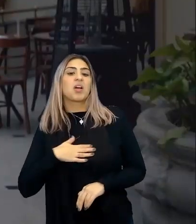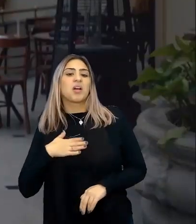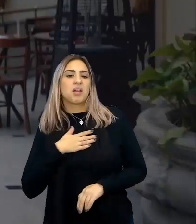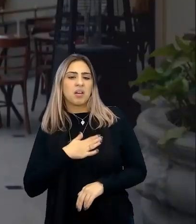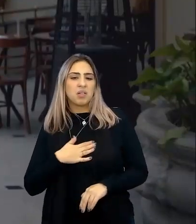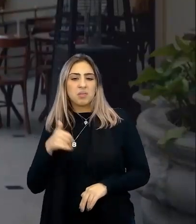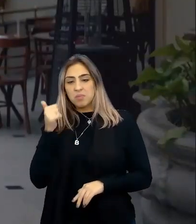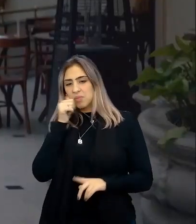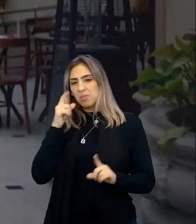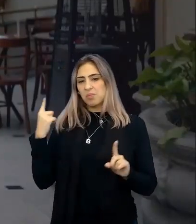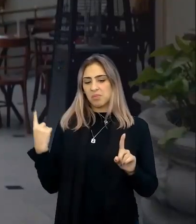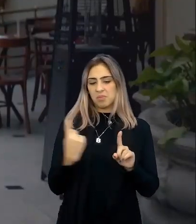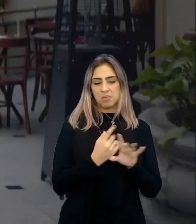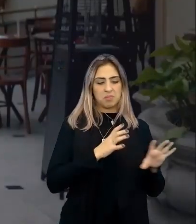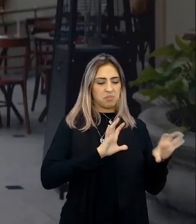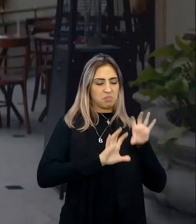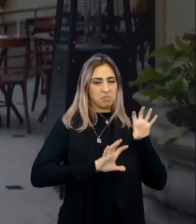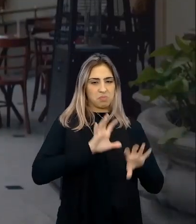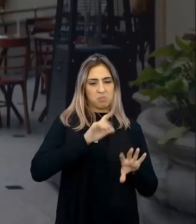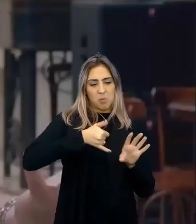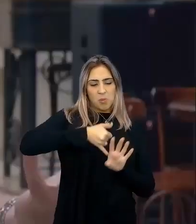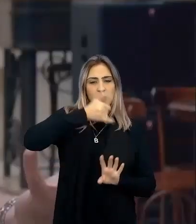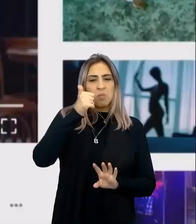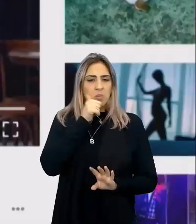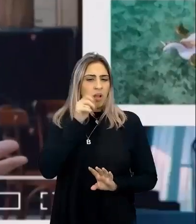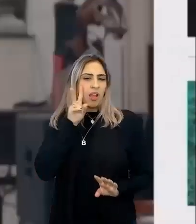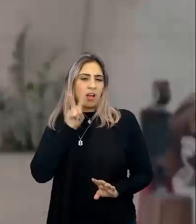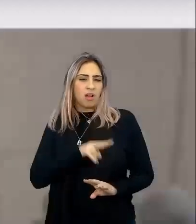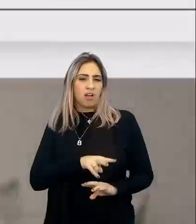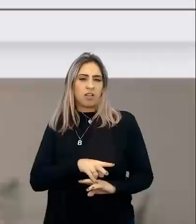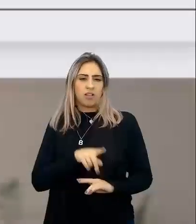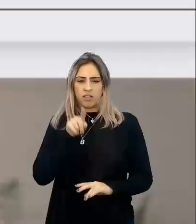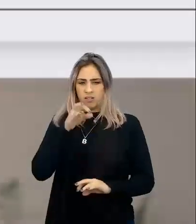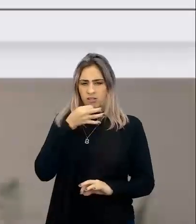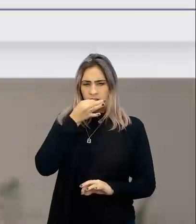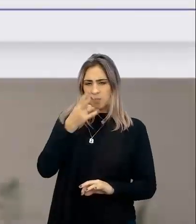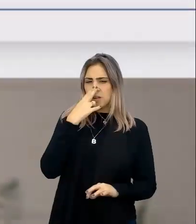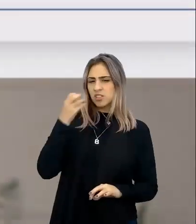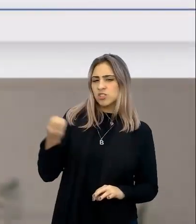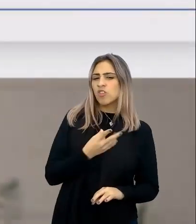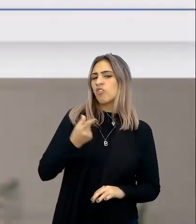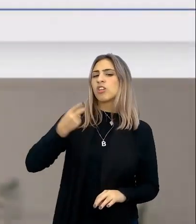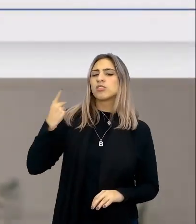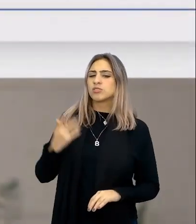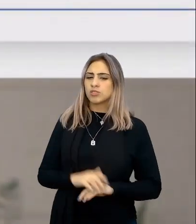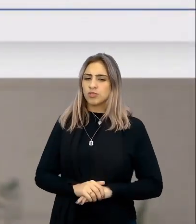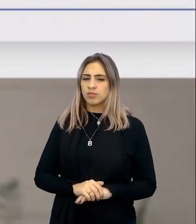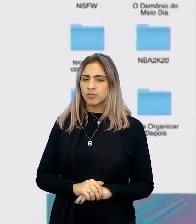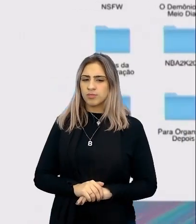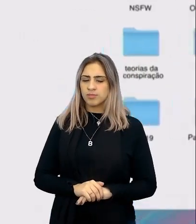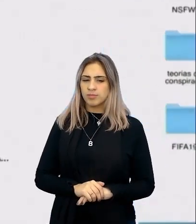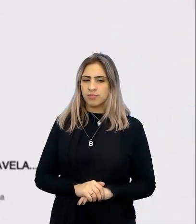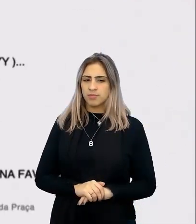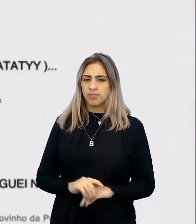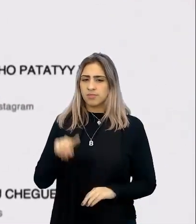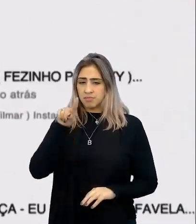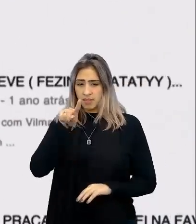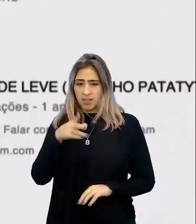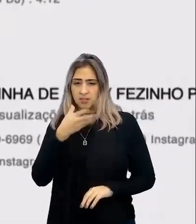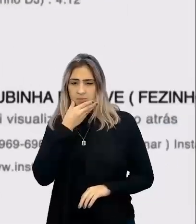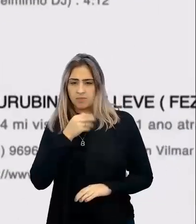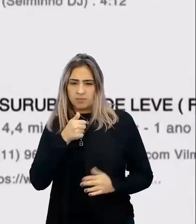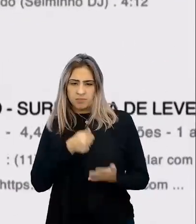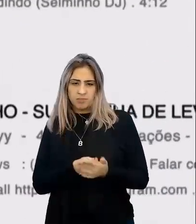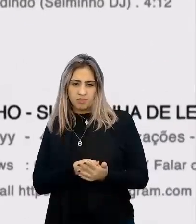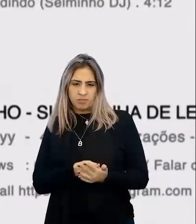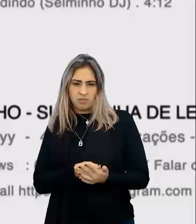quando ela passa com aquele bundão no fio dental, a gente olha. Esse discurso aí parece novo ou antigo? Pois é, essa masculinidade é conhecida